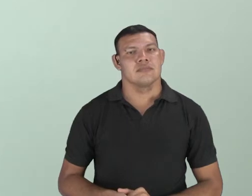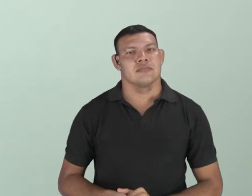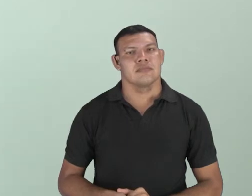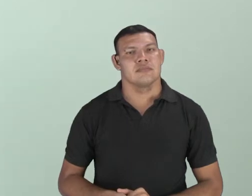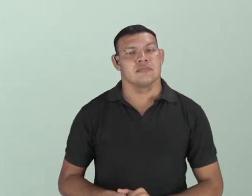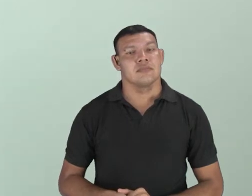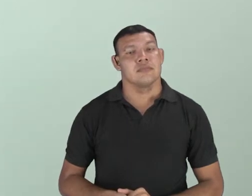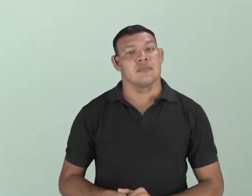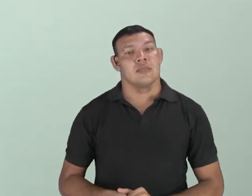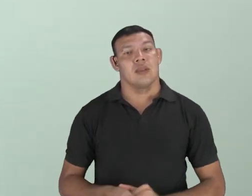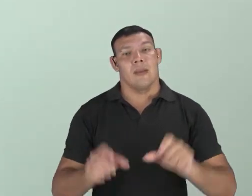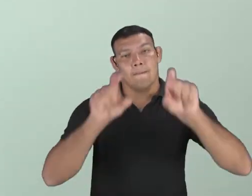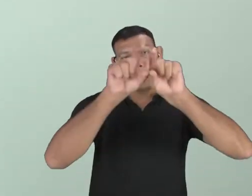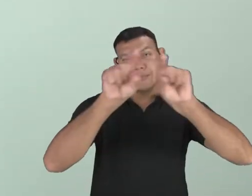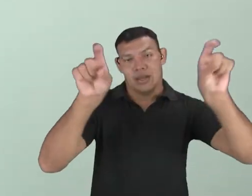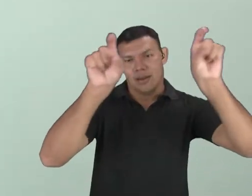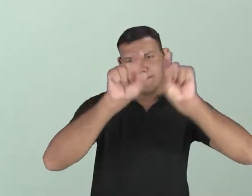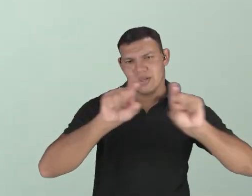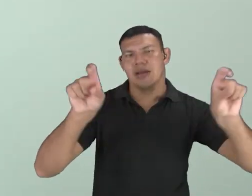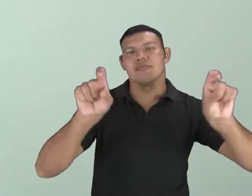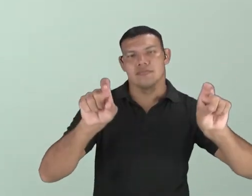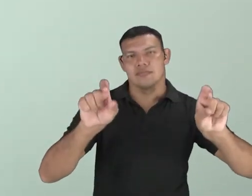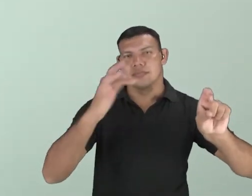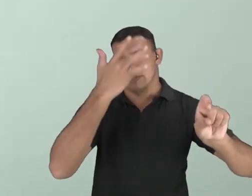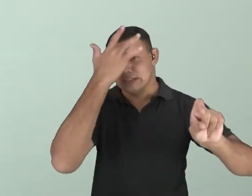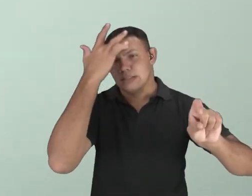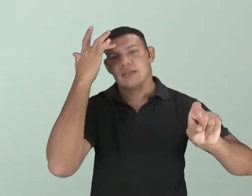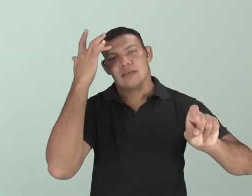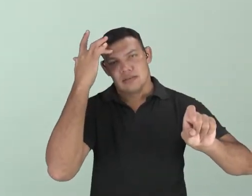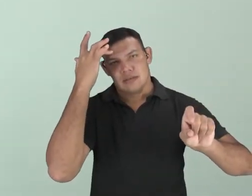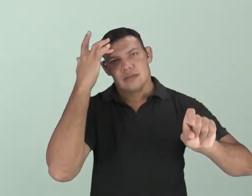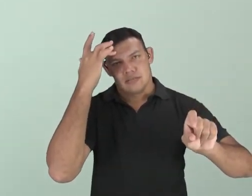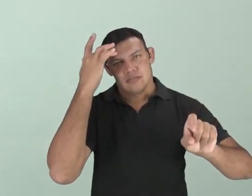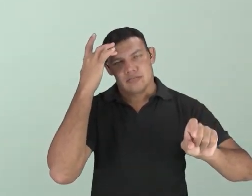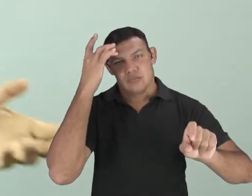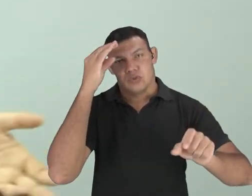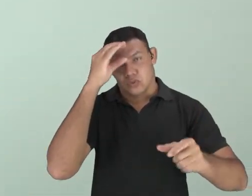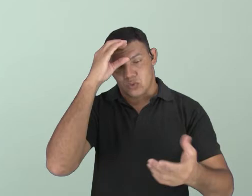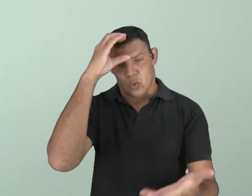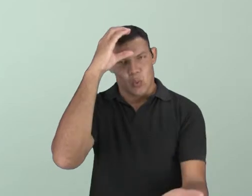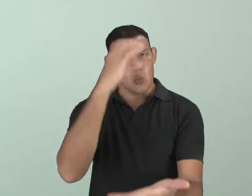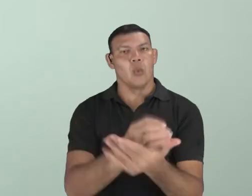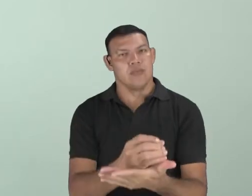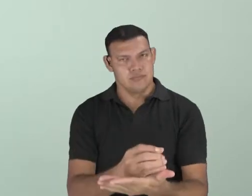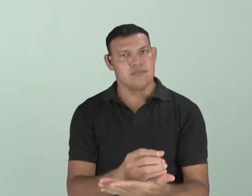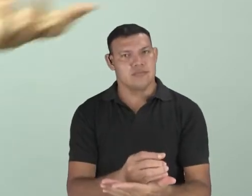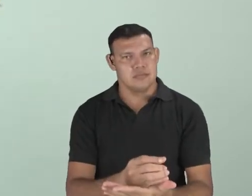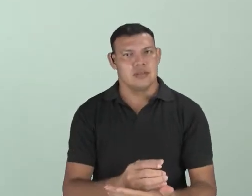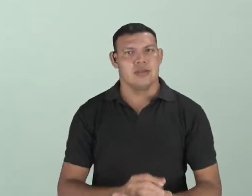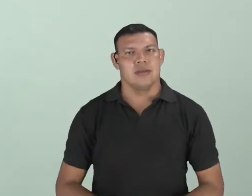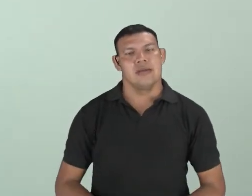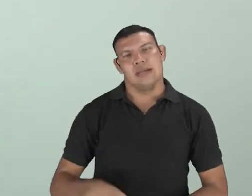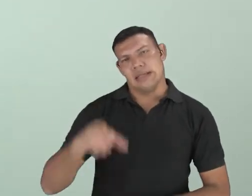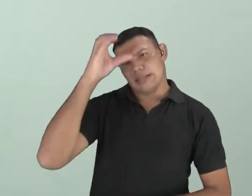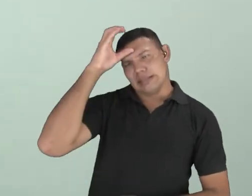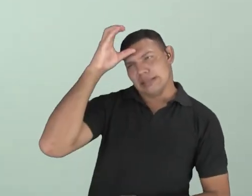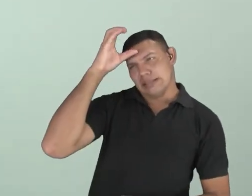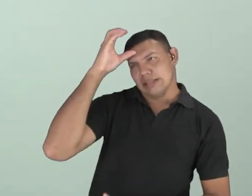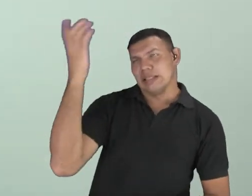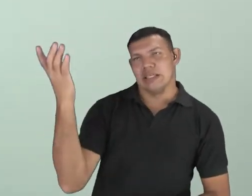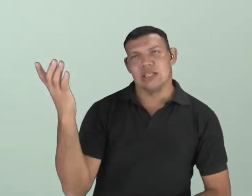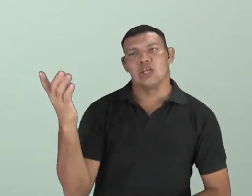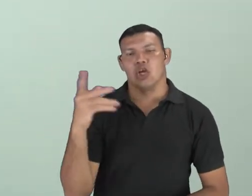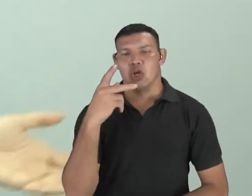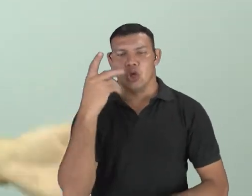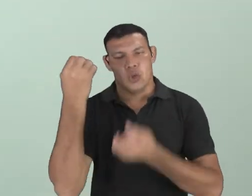Verossimilhança. As citações precisam ser de pessoas razoavelmente confiáveis. Você não vai dizer, o meu